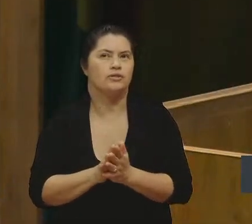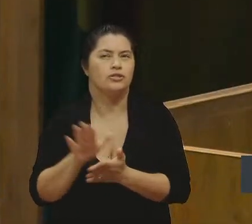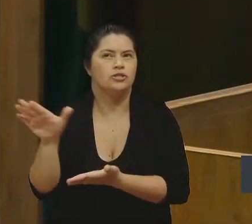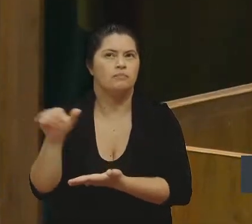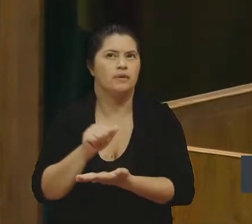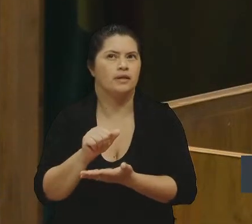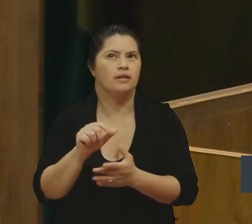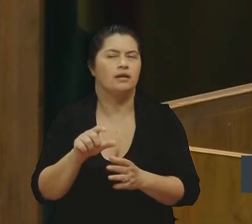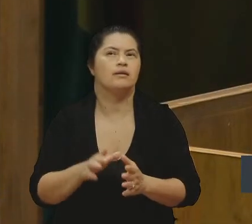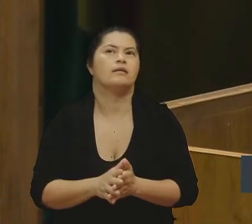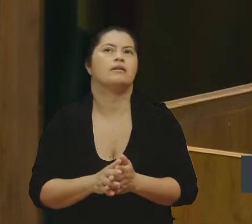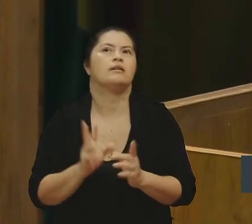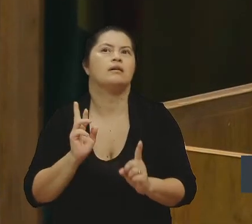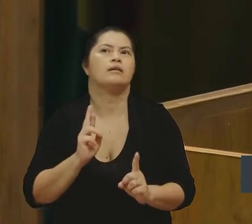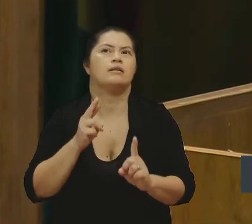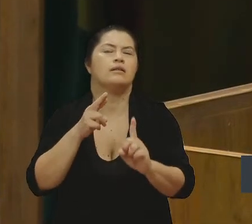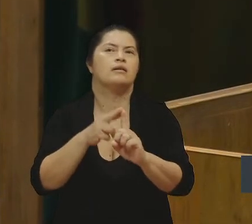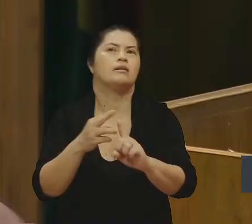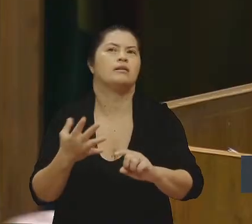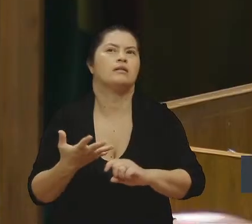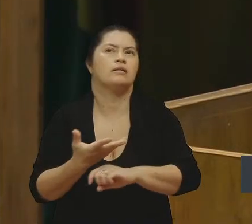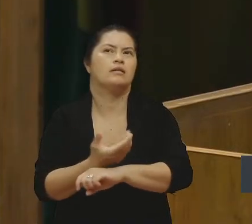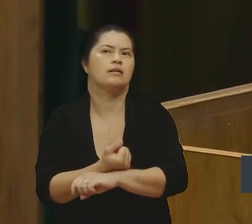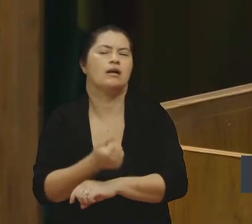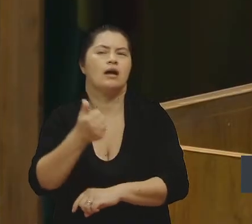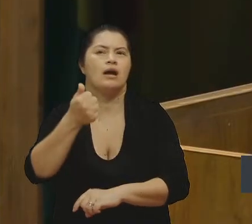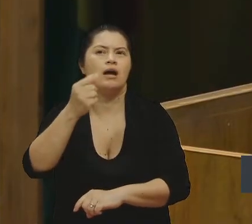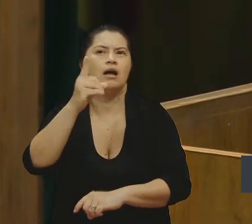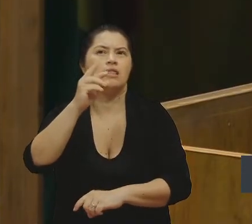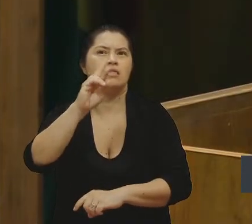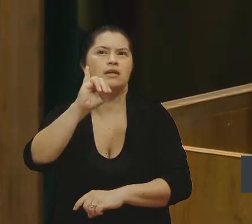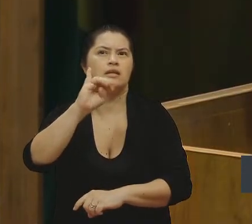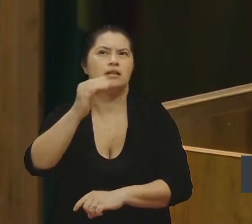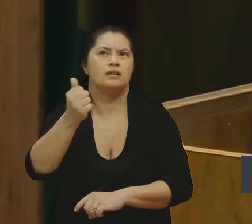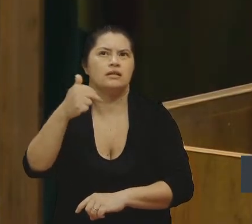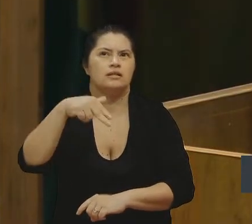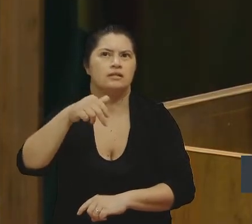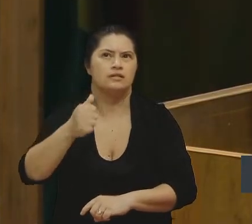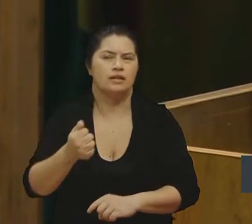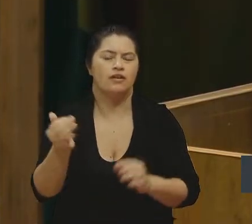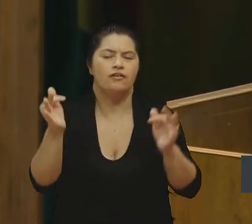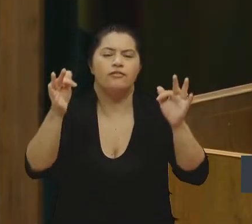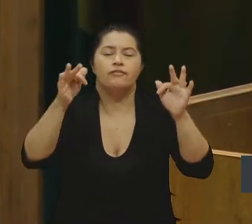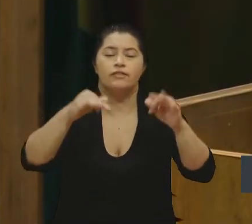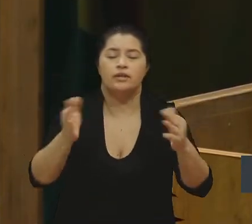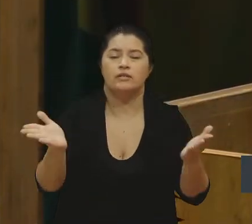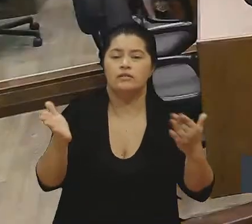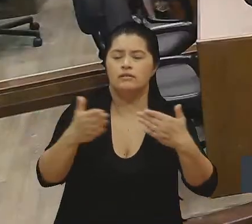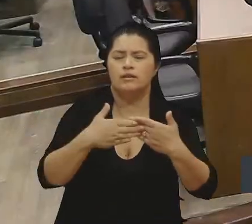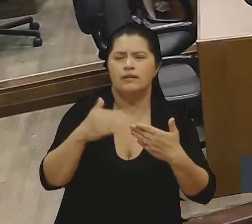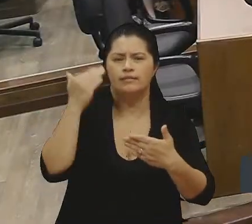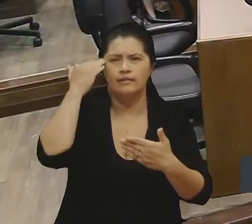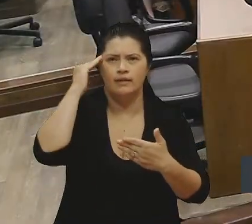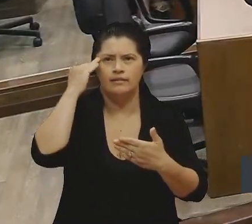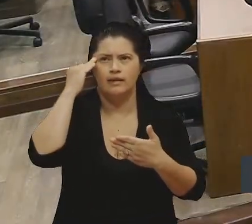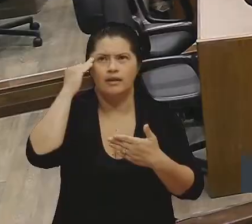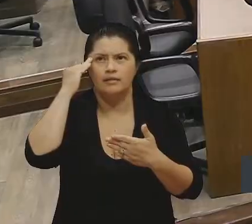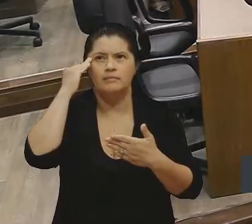então, a representante do Sebrae, Adriana Martins, para fazer o uso da palavra, para fazer um fechamento, para vocês entenderem os próximos